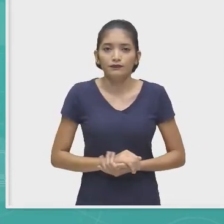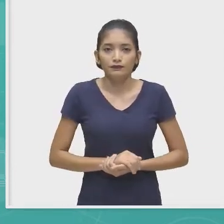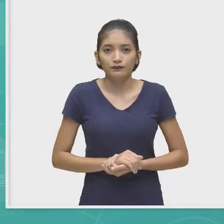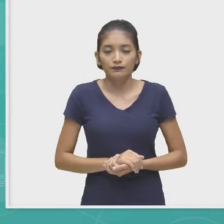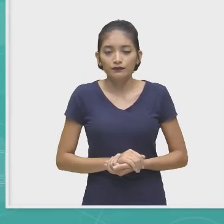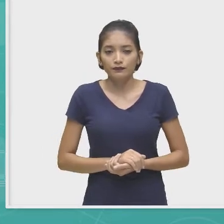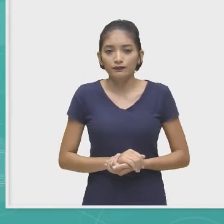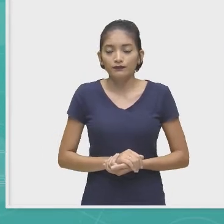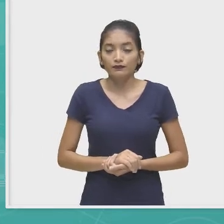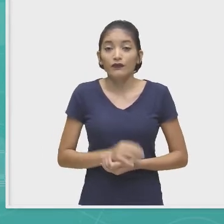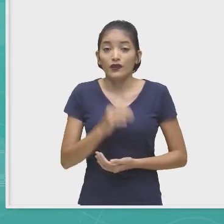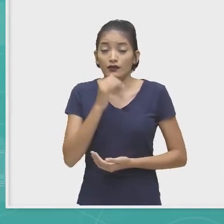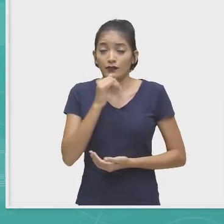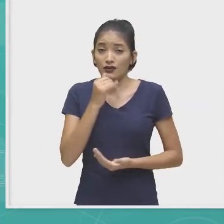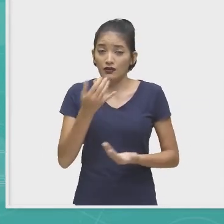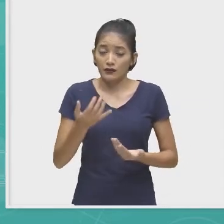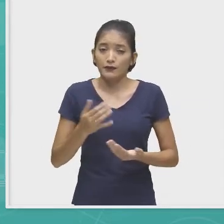E se nós pegarmos,